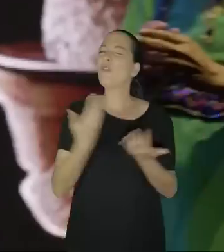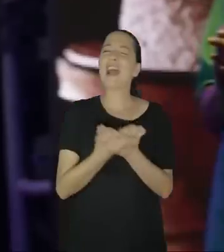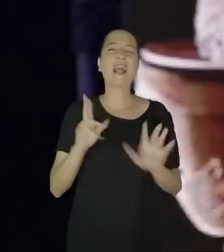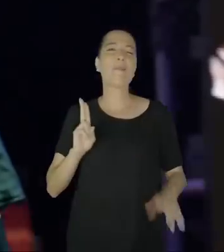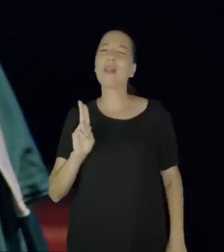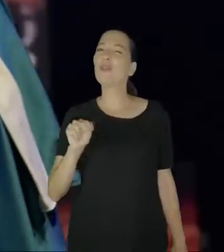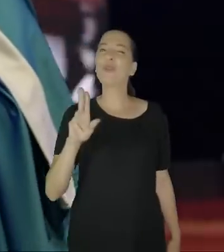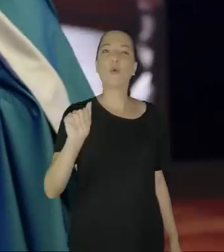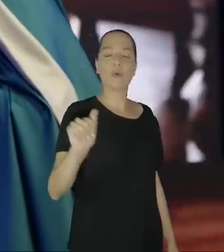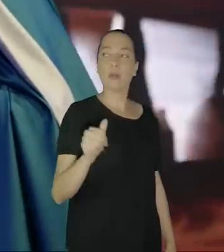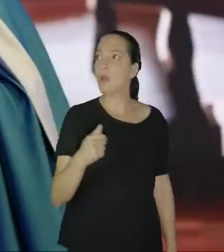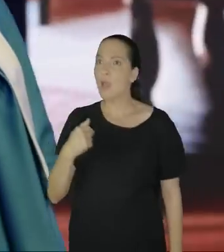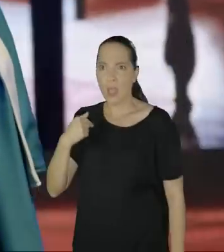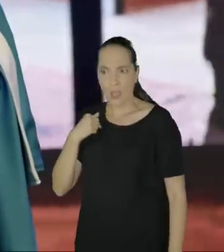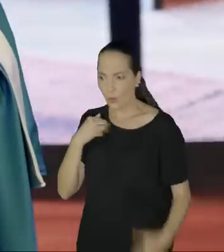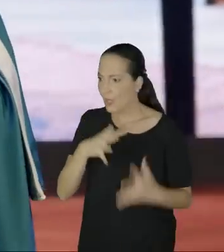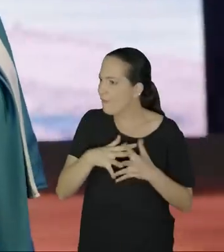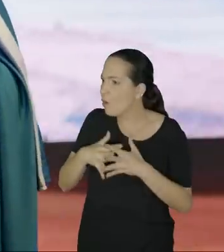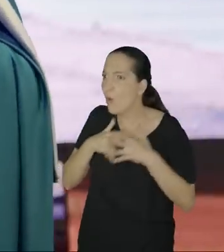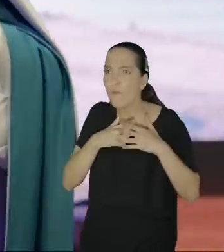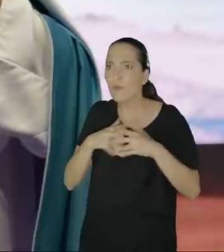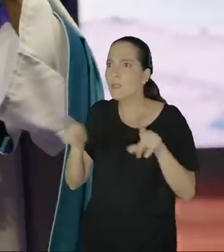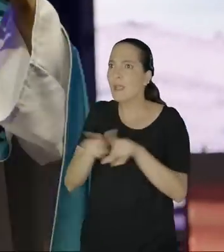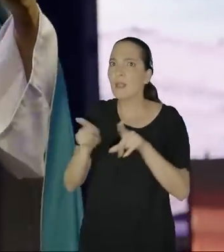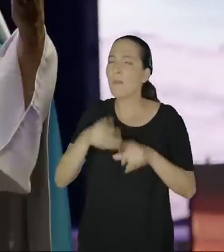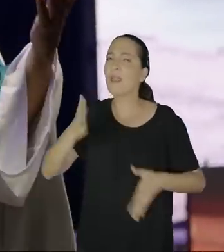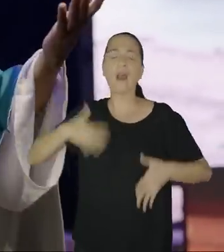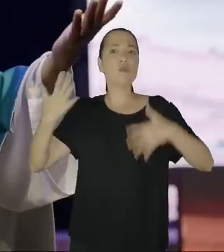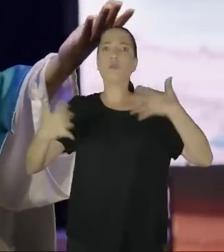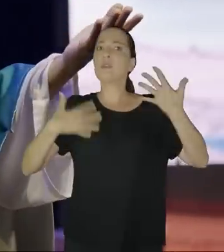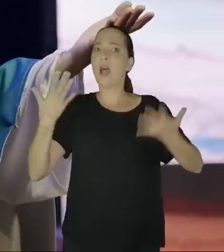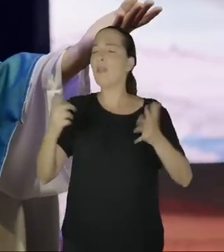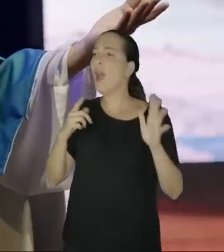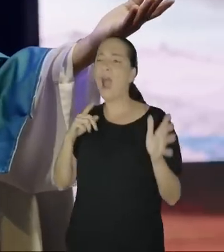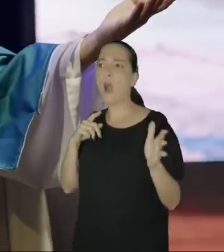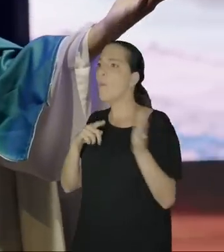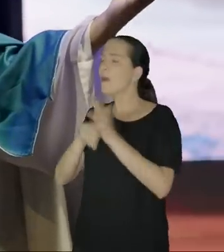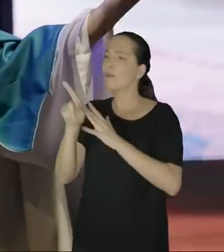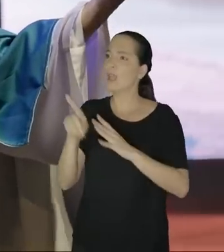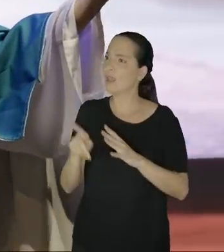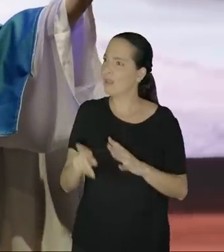Confusa e assustada com tudo aquilo, eu indaguei dizendo: